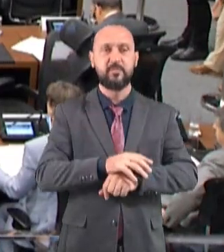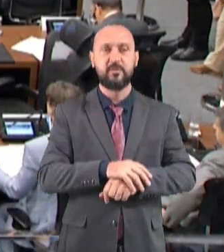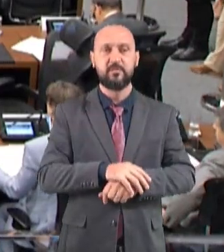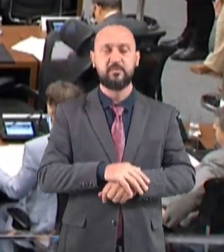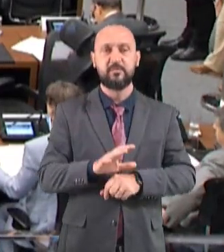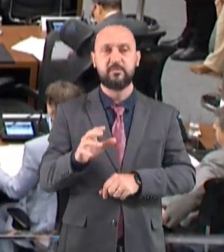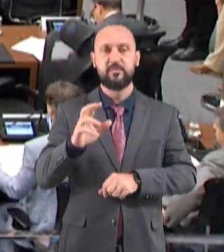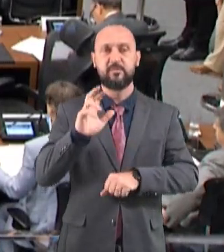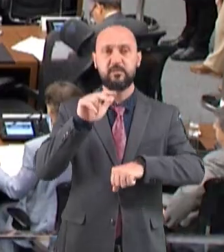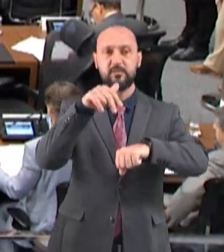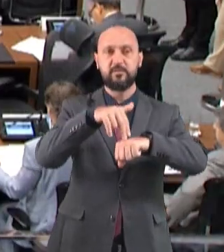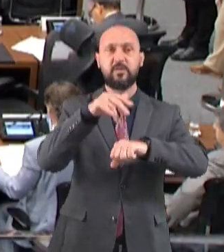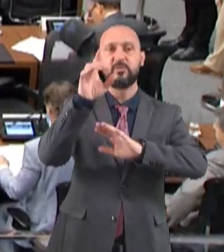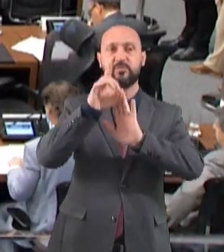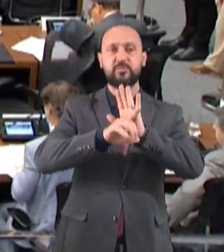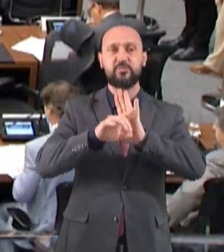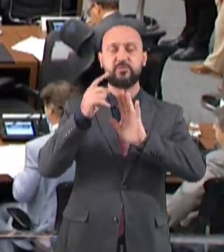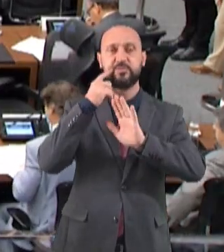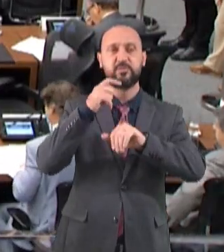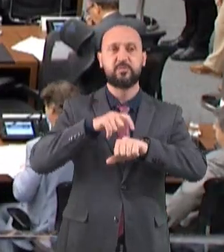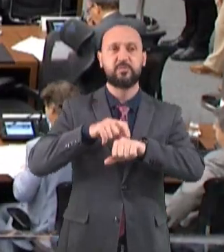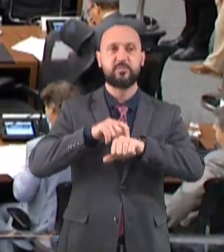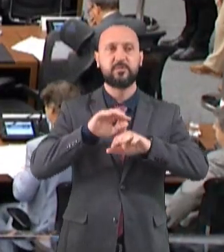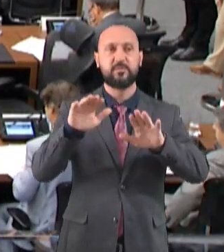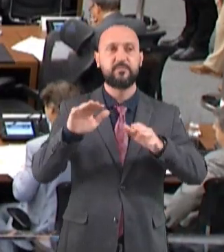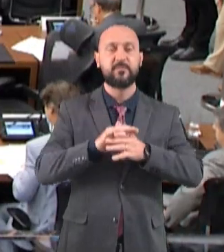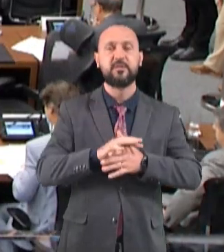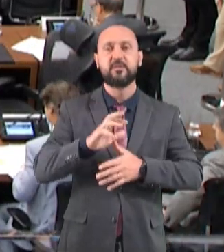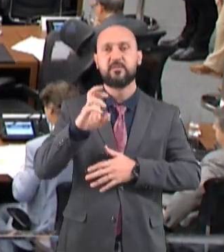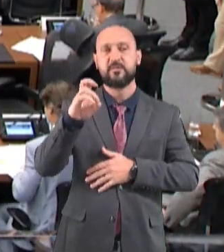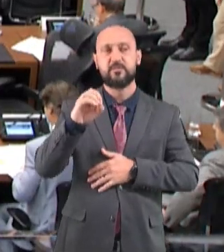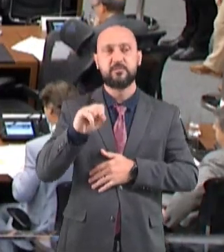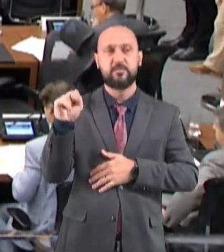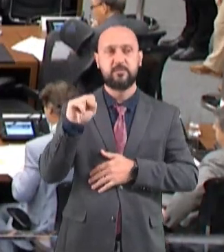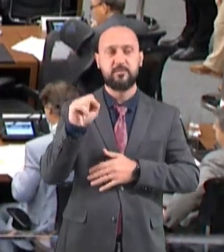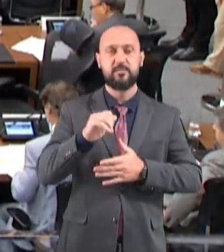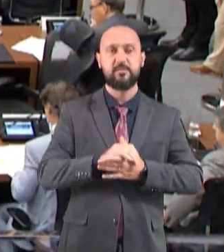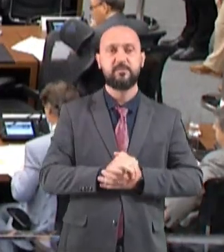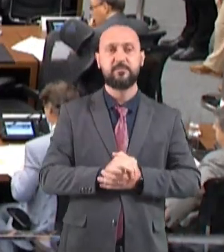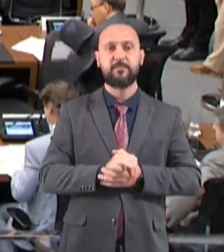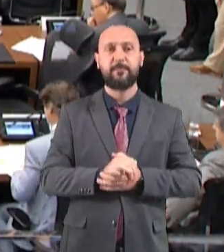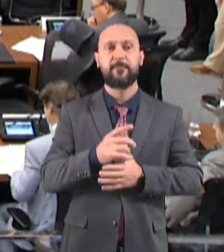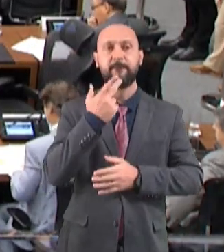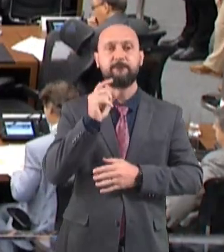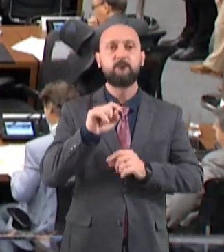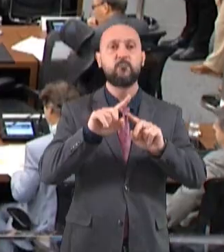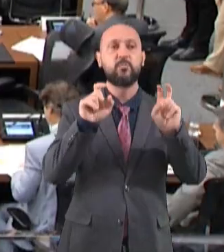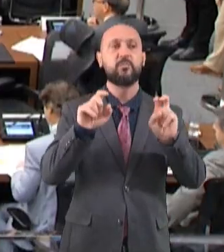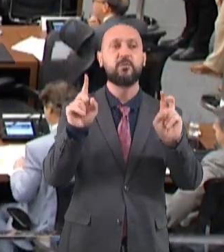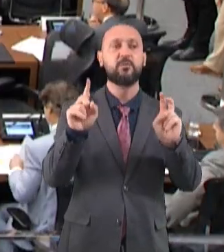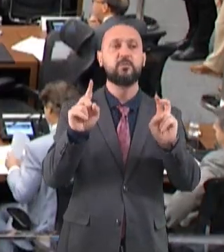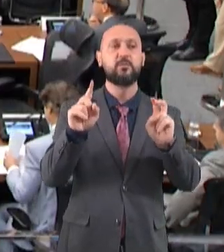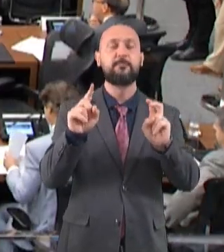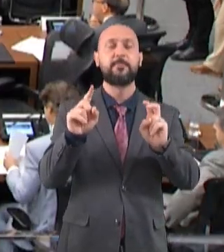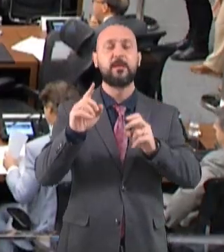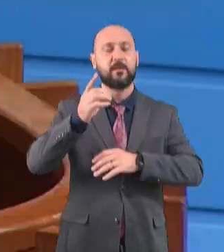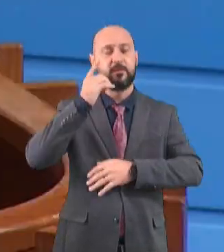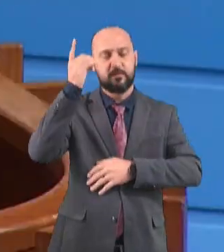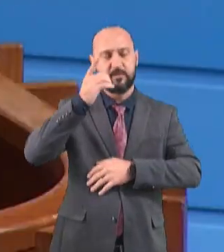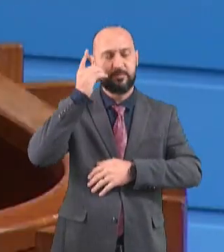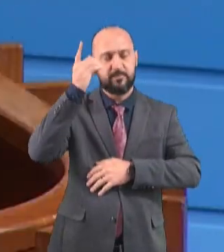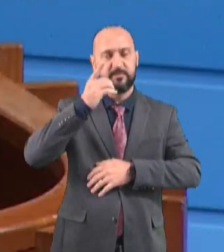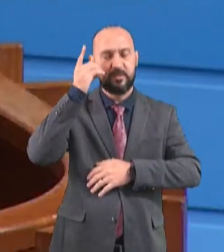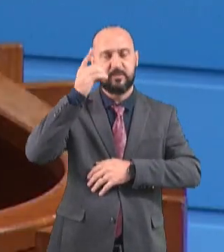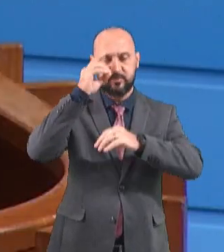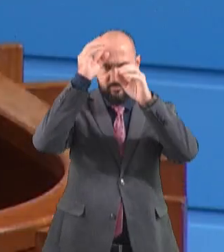deputado está na tribuna, ele tem o direito de encerrar o tempo dele. Falta 50 segundos. Obrigado, presidente. Eu não estou fazendo uma questão de ordem, deputado Caravina, onde a